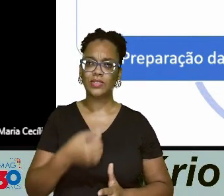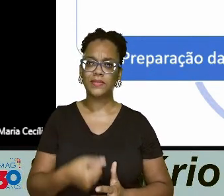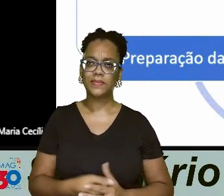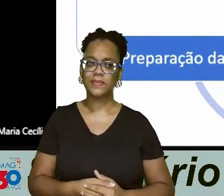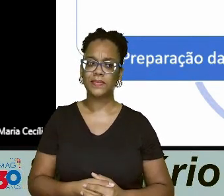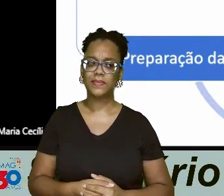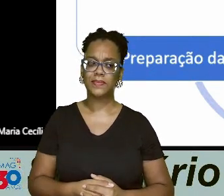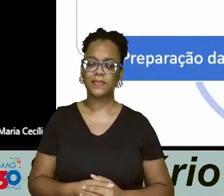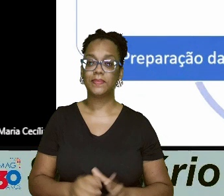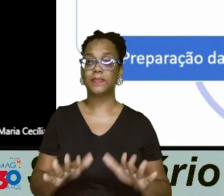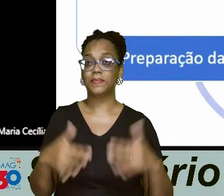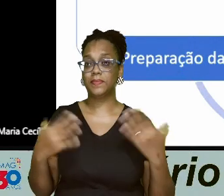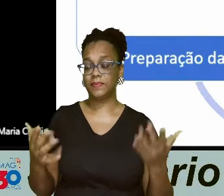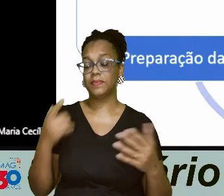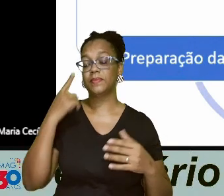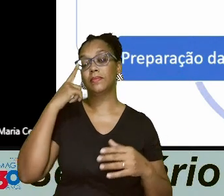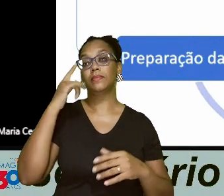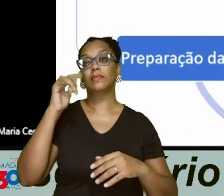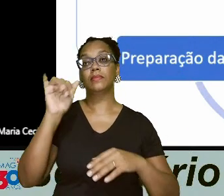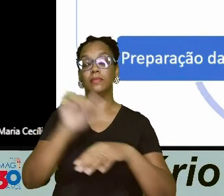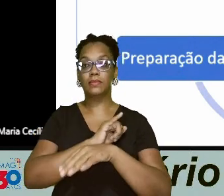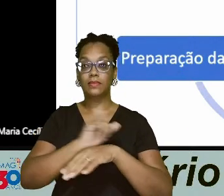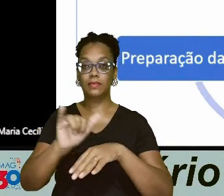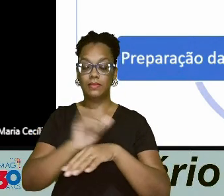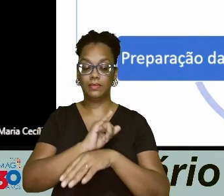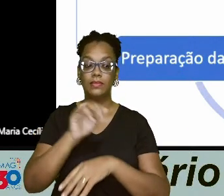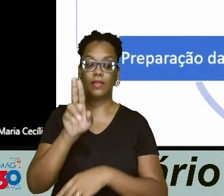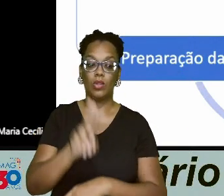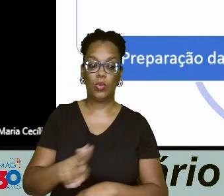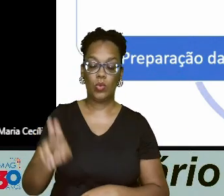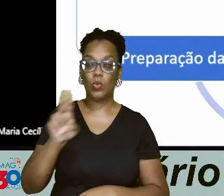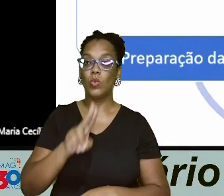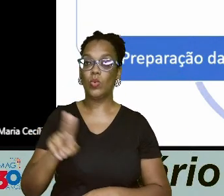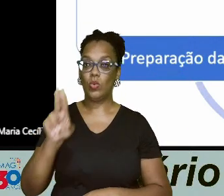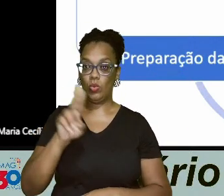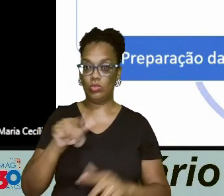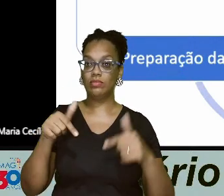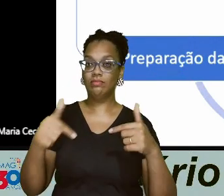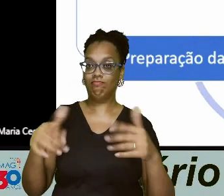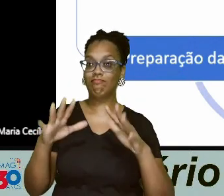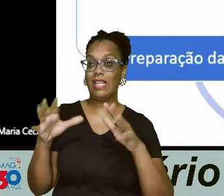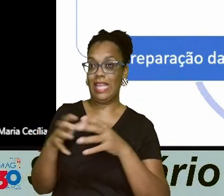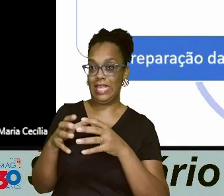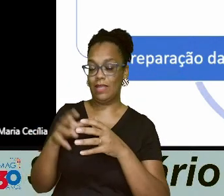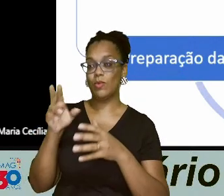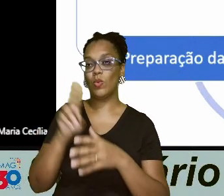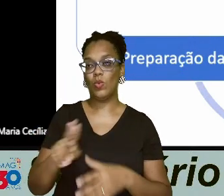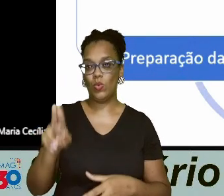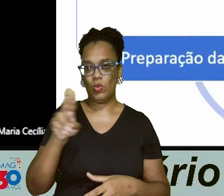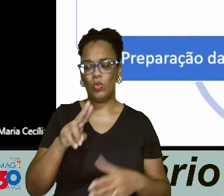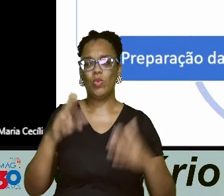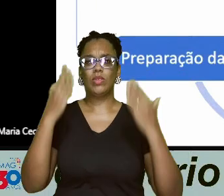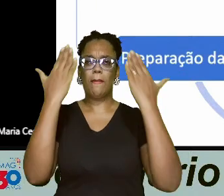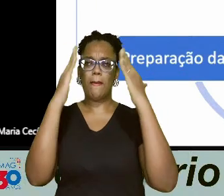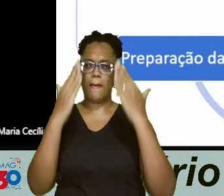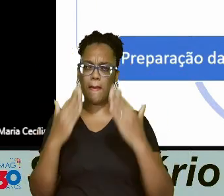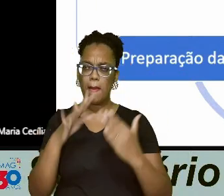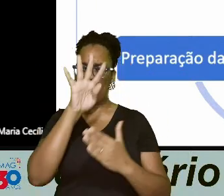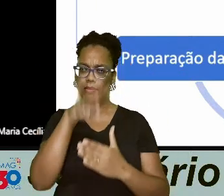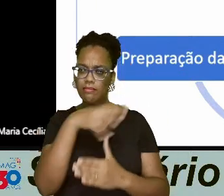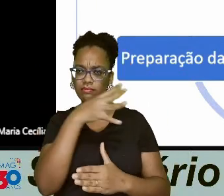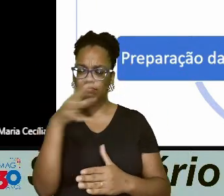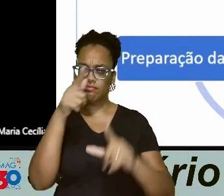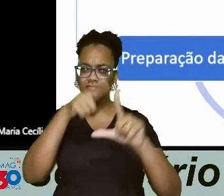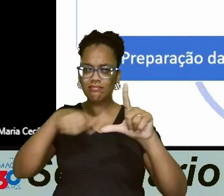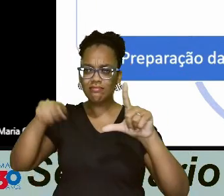Bom, nosso instrumento, então, foi colocado em uso, né? Toda a equipe utilizou, tabulou as decisões, isso a gente foi formando a nossa